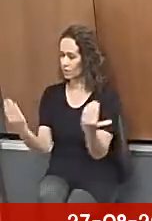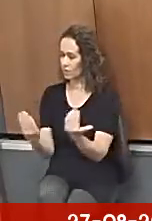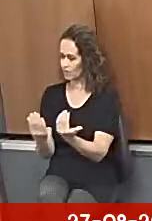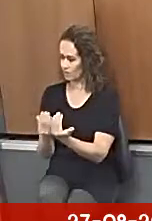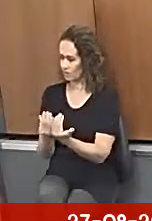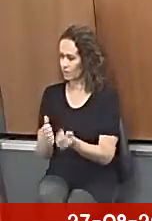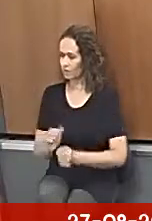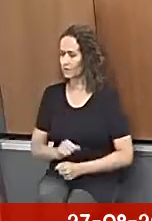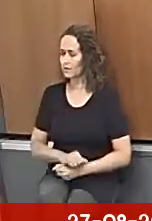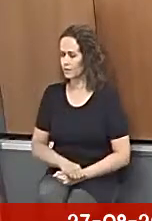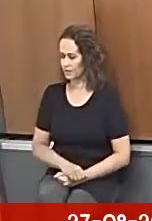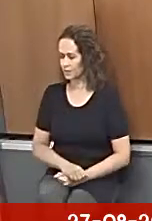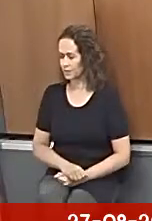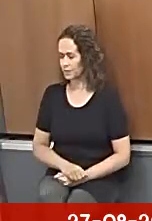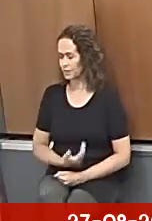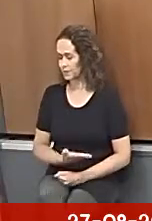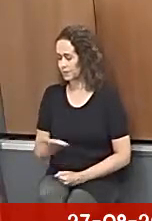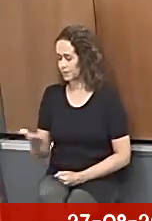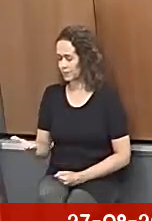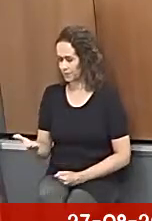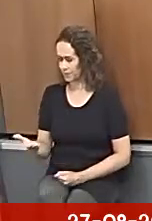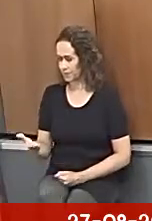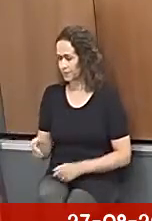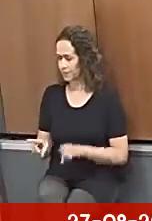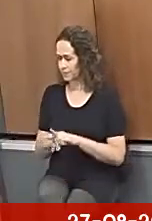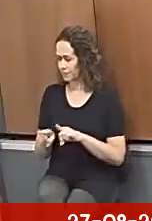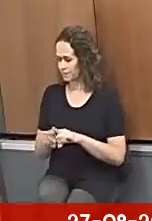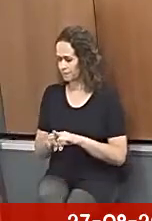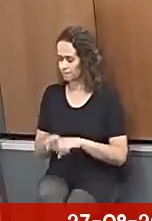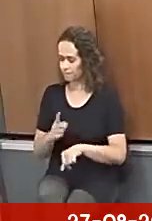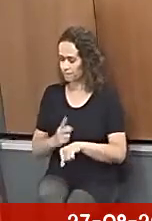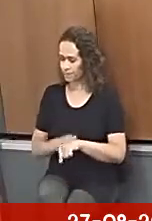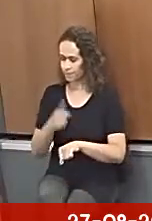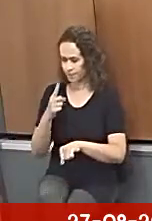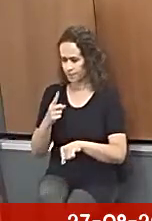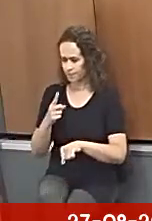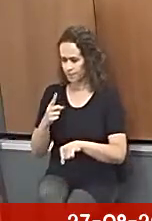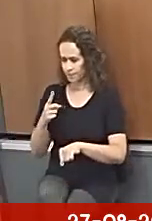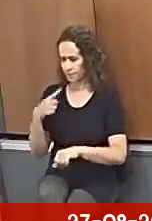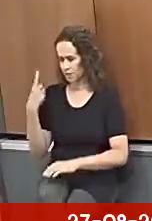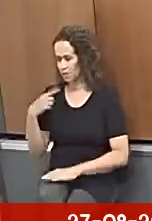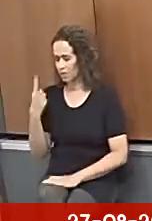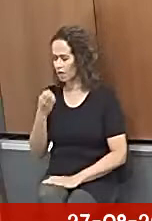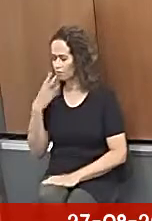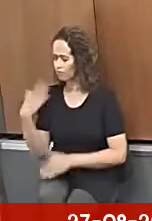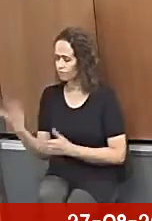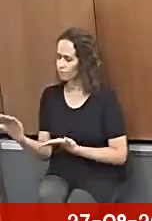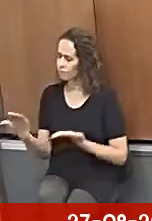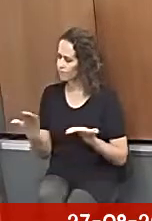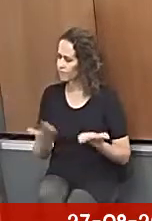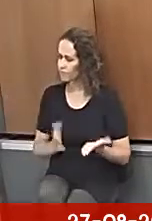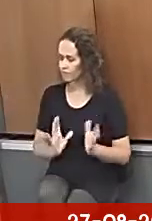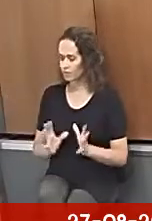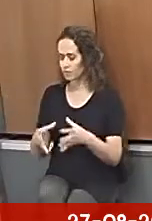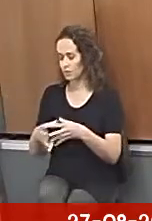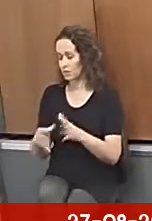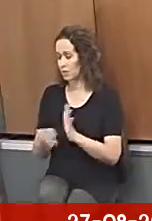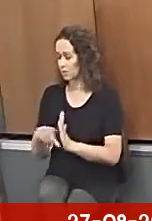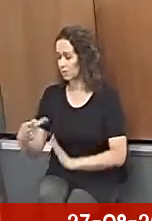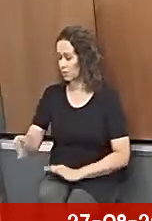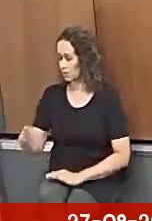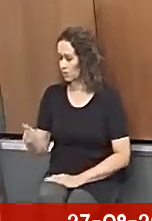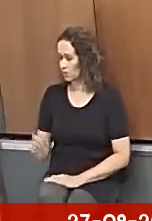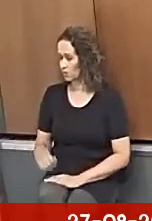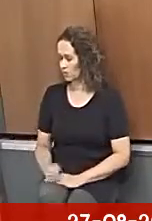seja também deputado é neste momento né é muito bem-vindo à comissão que é sua a nossa